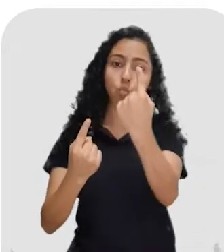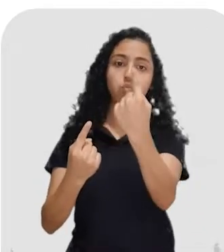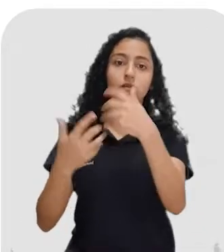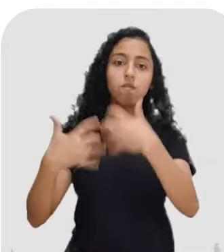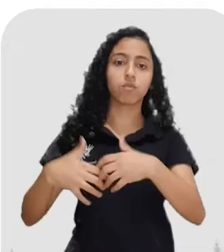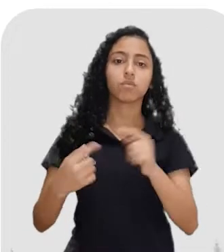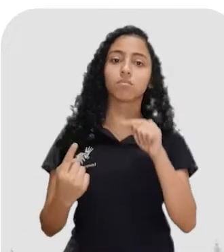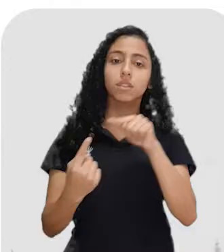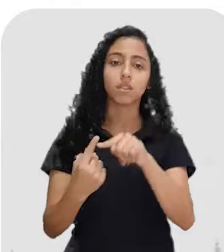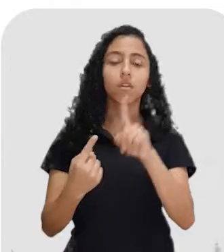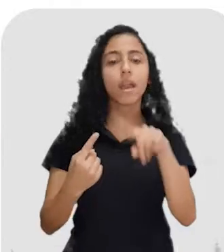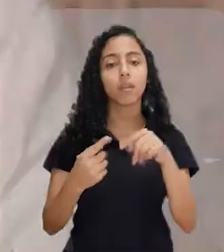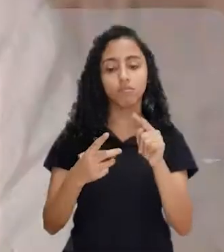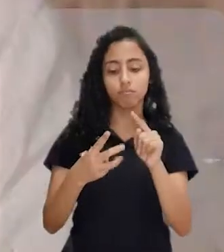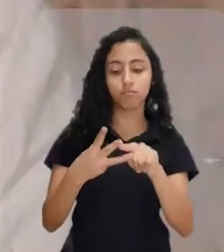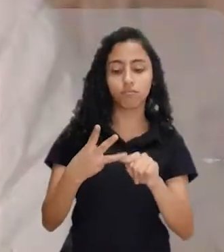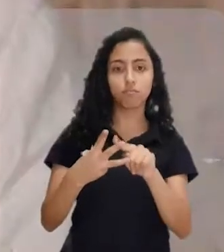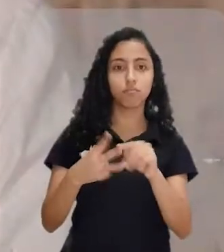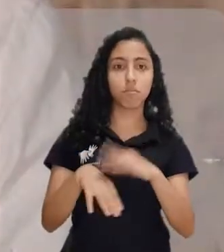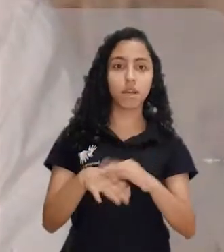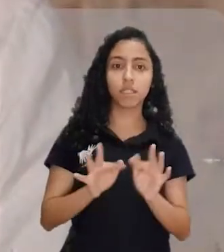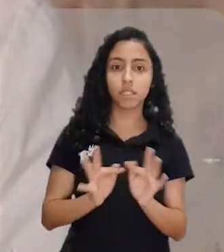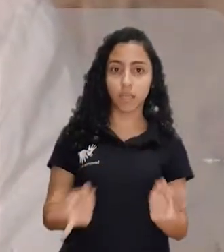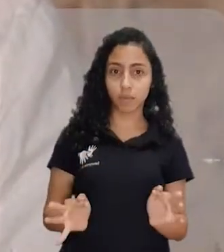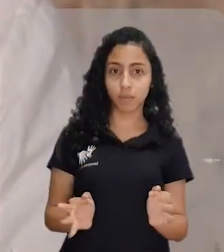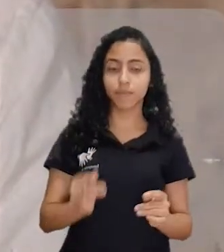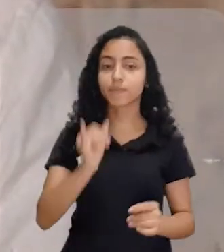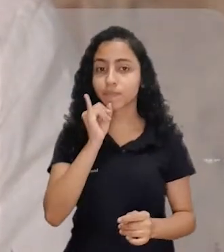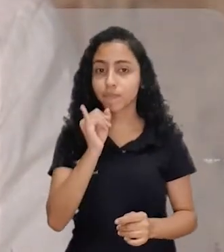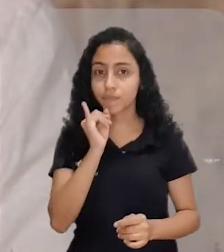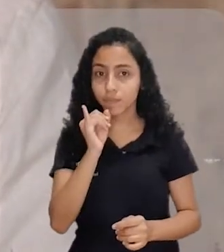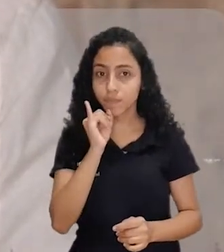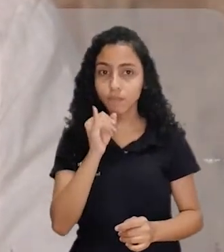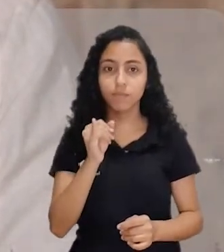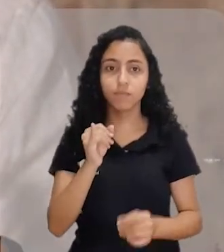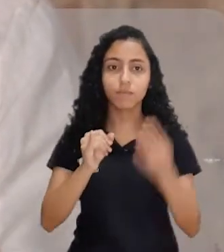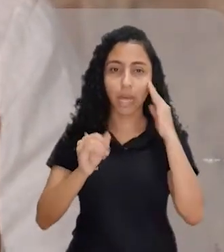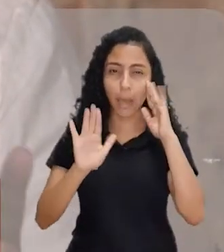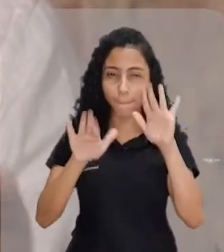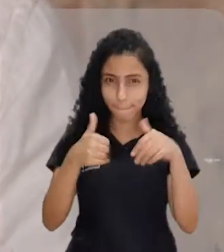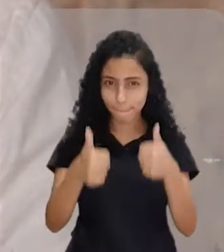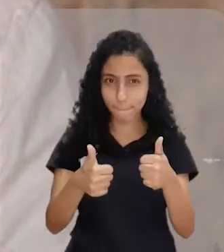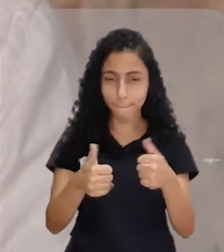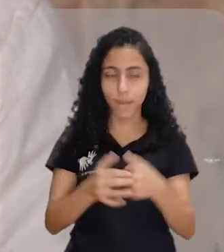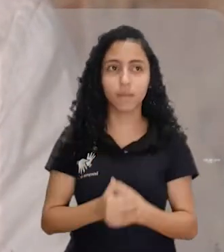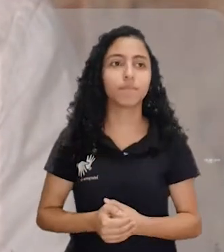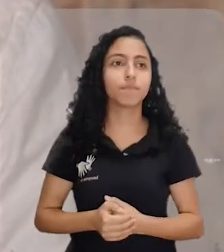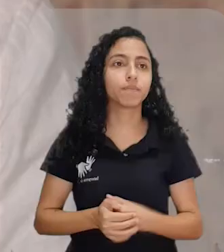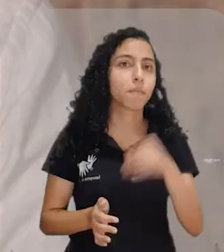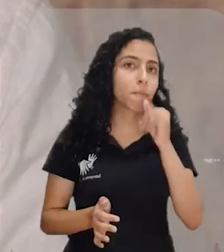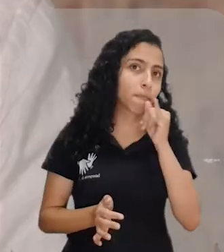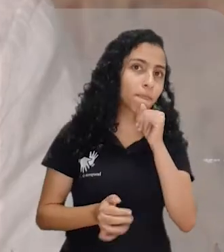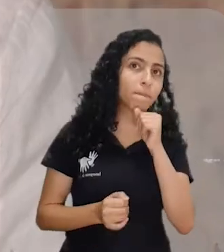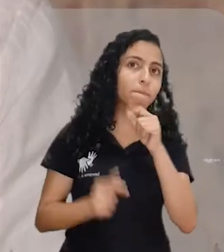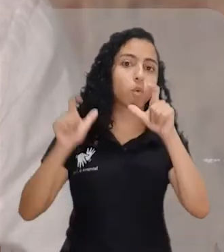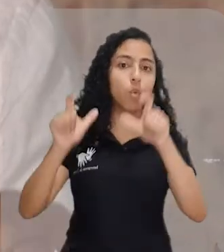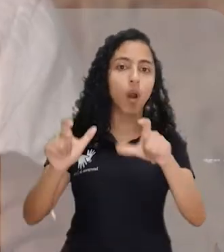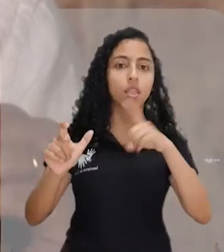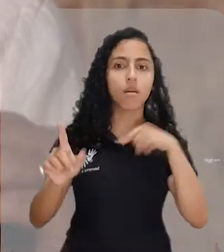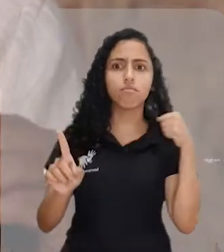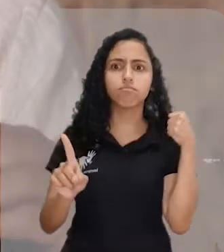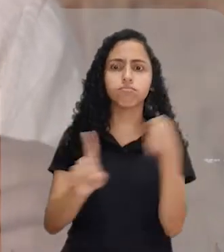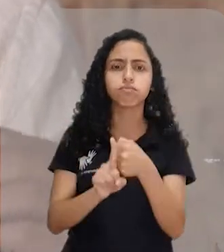uma função específica. Então, são processos mais simples, né? Então, eu vou dar um exemplo para a gente entender bem aqui.